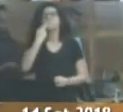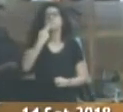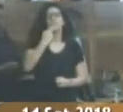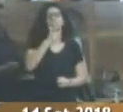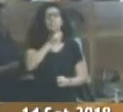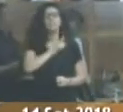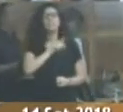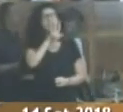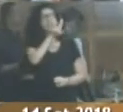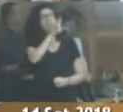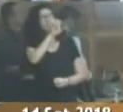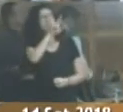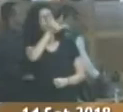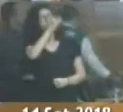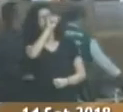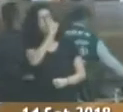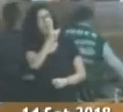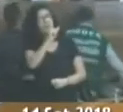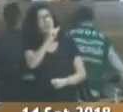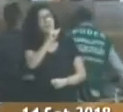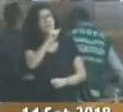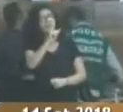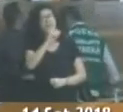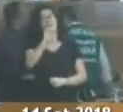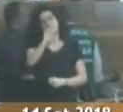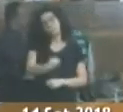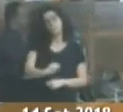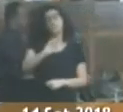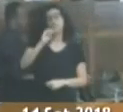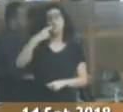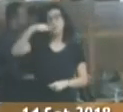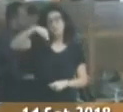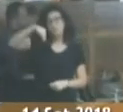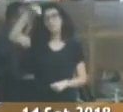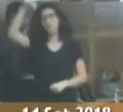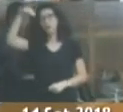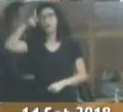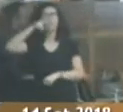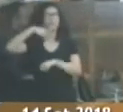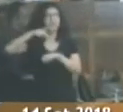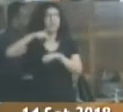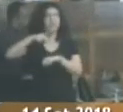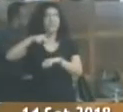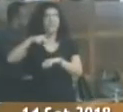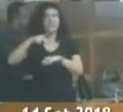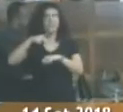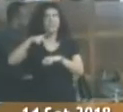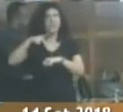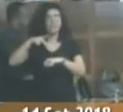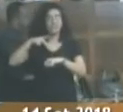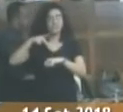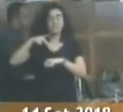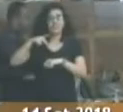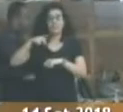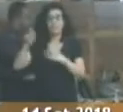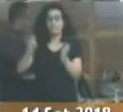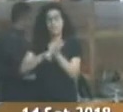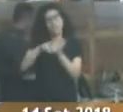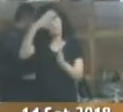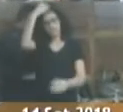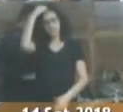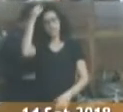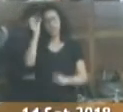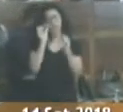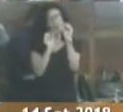Catarina, no sul, na Lagoa, lá no norte, no nordeste, ela sai de Angra dos Reis, os filhotinhos,